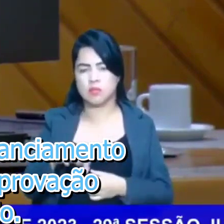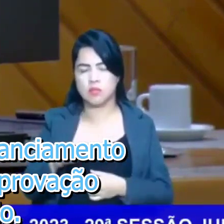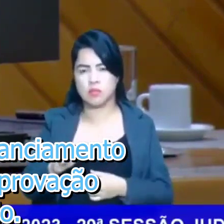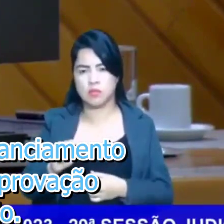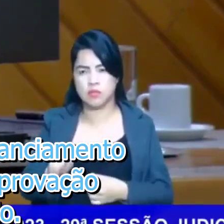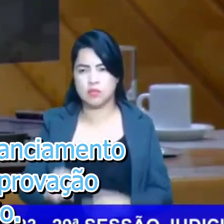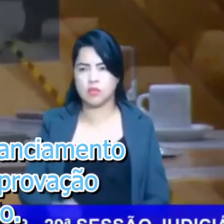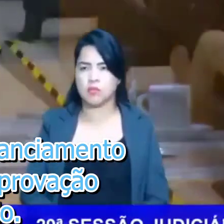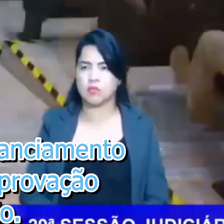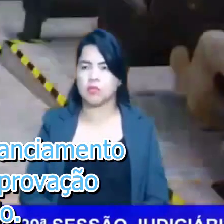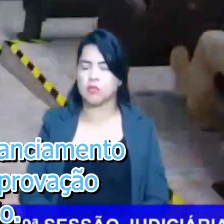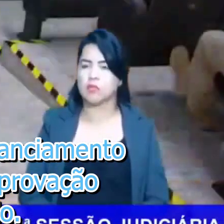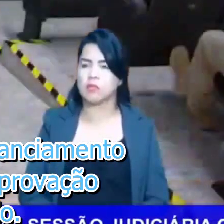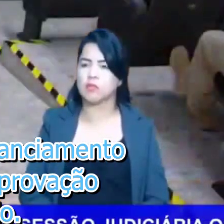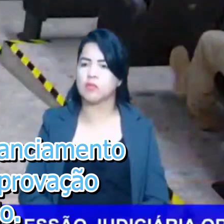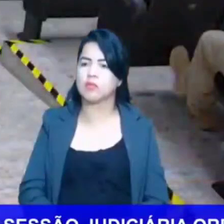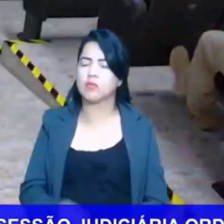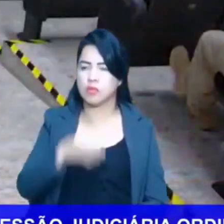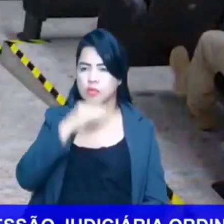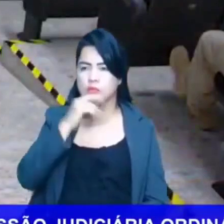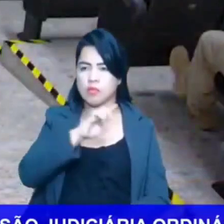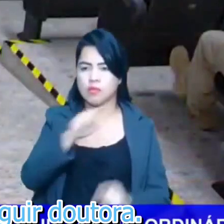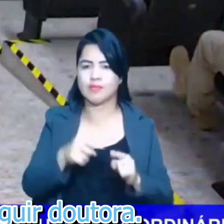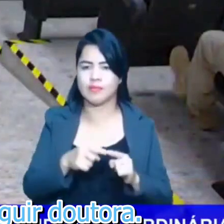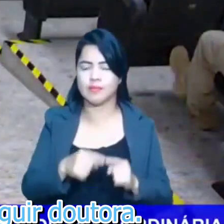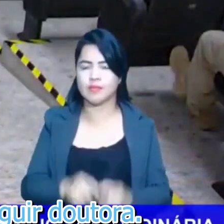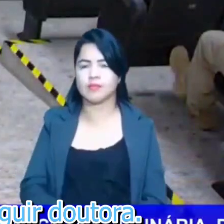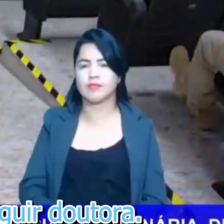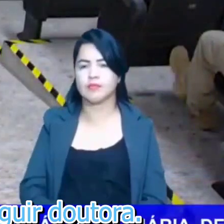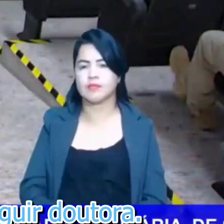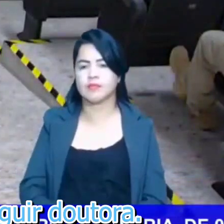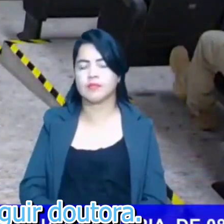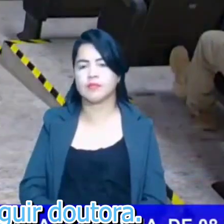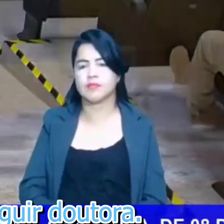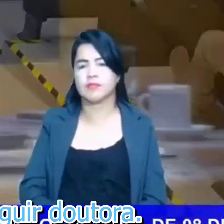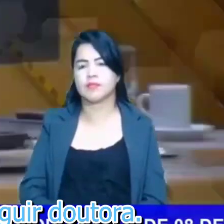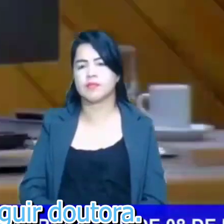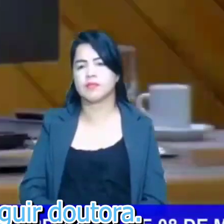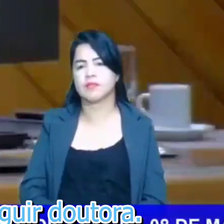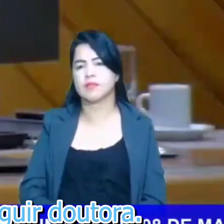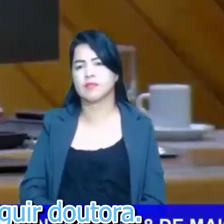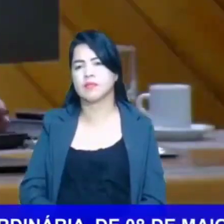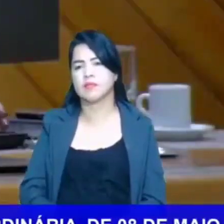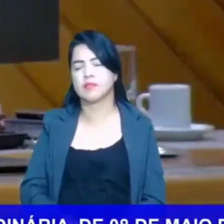É o relatório. Relatório, doutor Pablo. Reitero o parecer, senhor presidente. Reiterado, pode prosseguir, doutora.